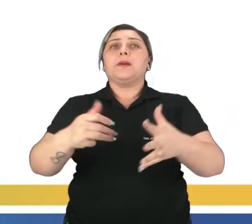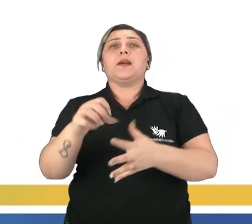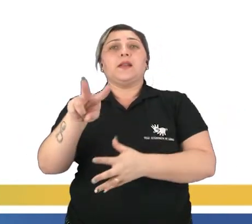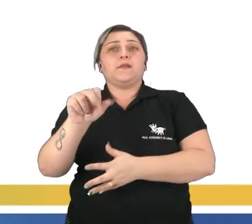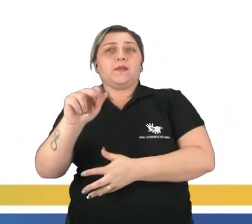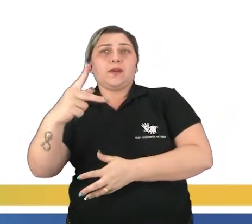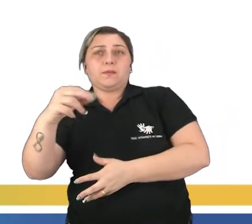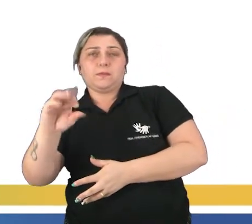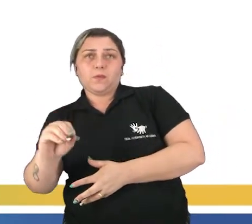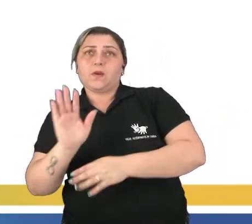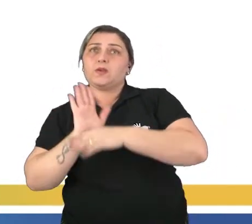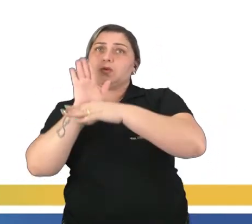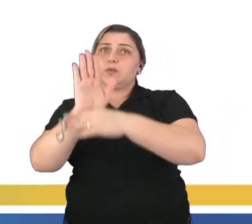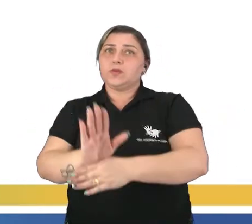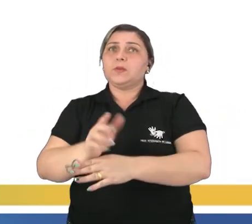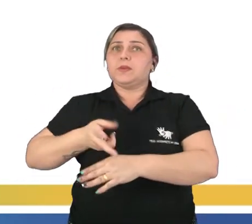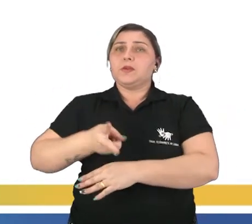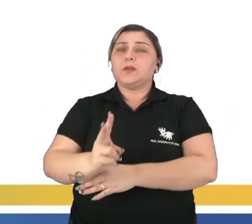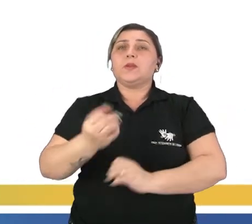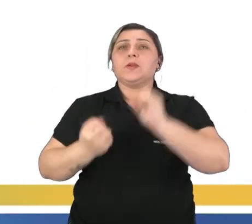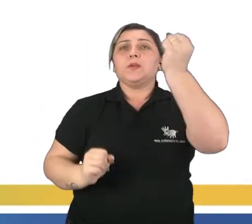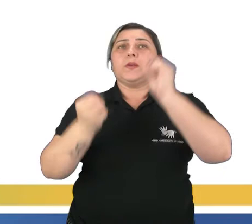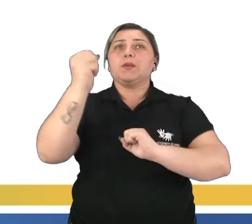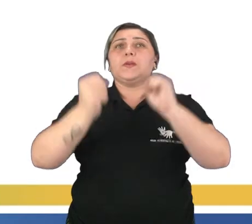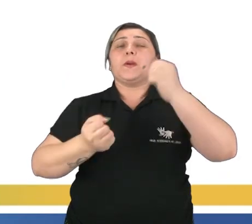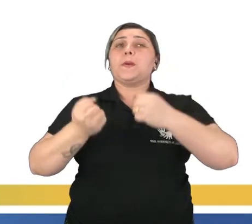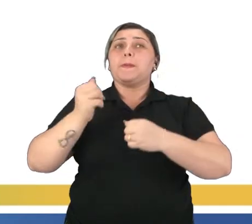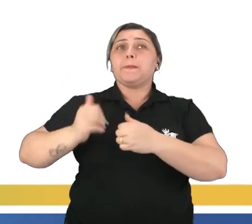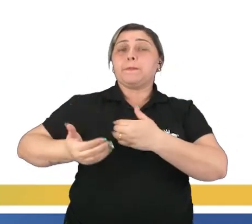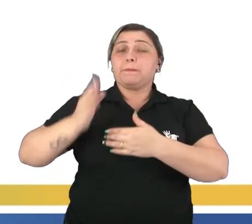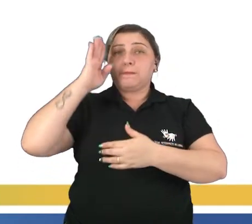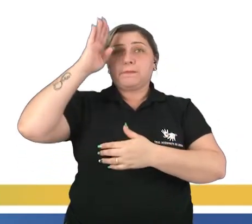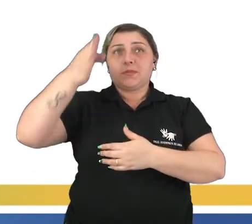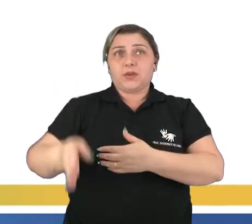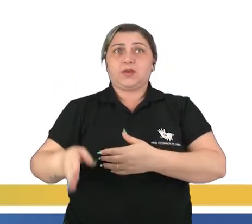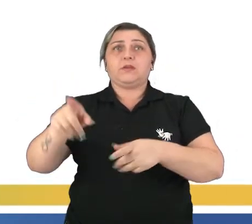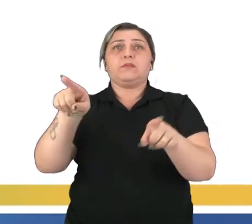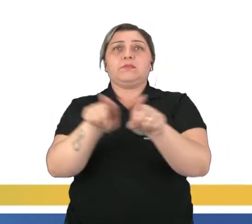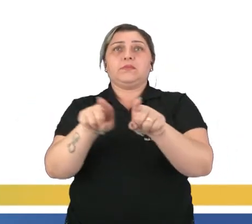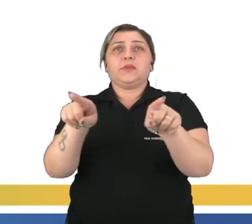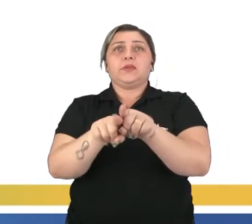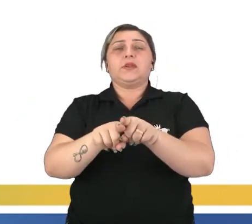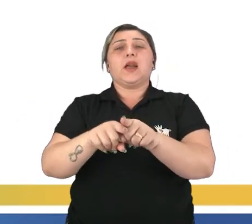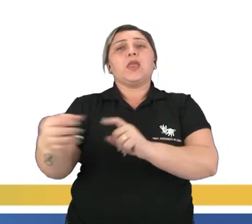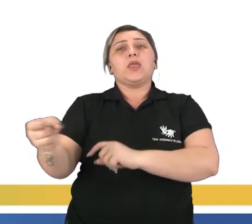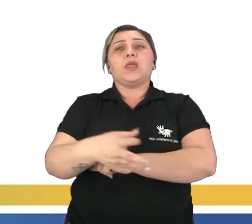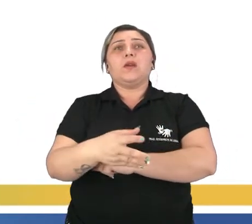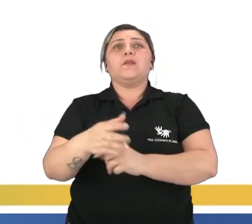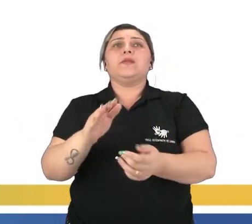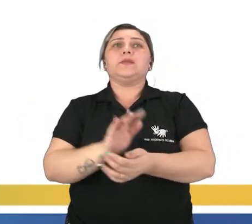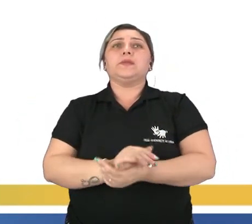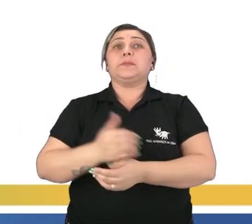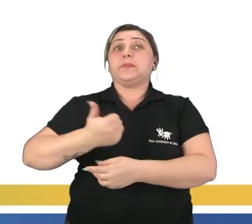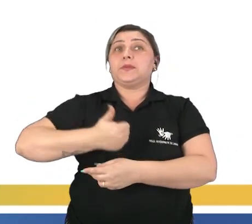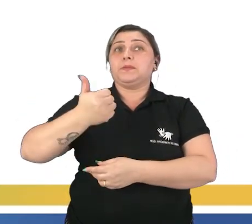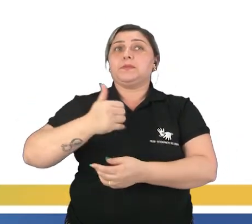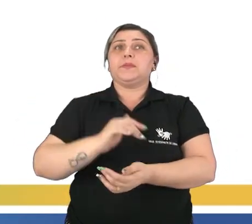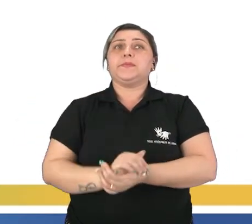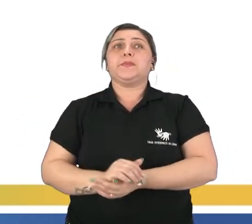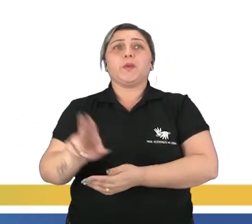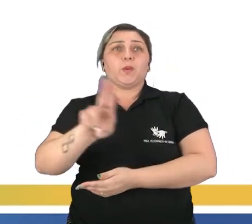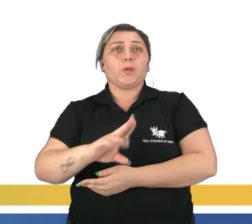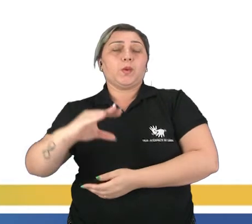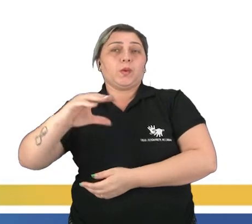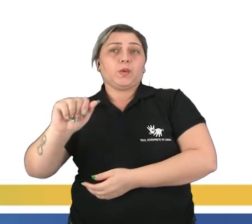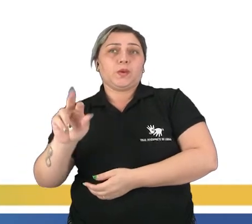para a continuação da Revolução. Os principais avanços tecnológicos conhecidos nessa primeira fase, na